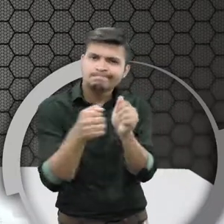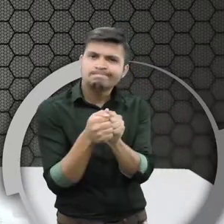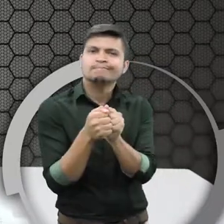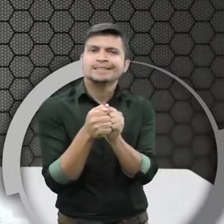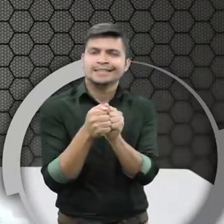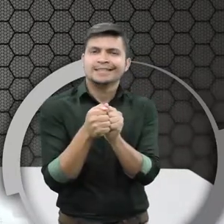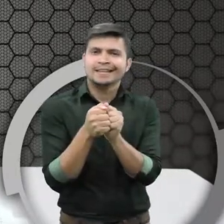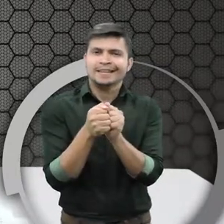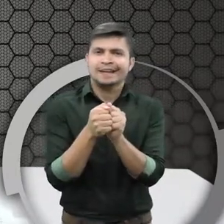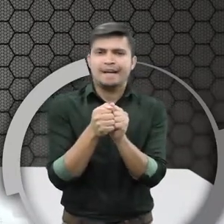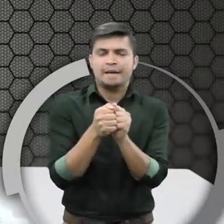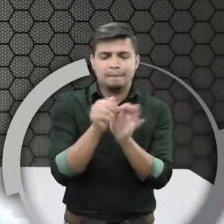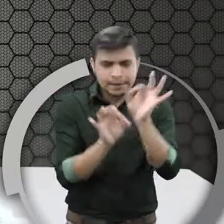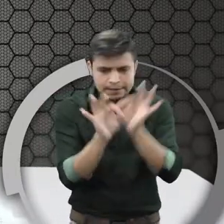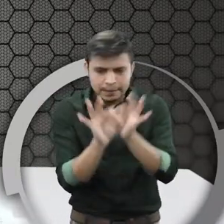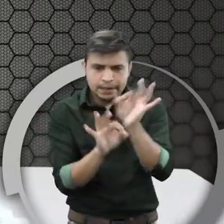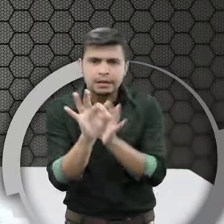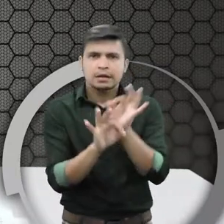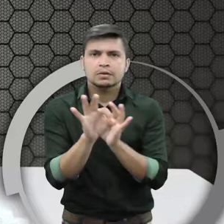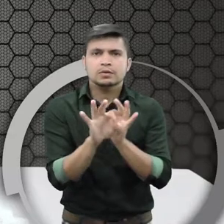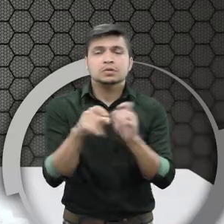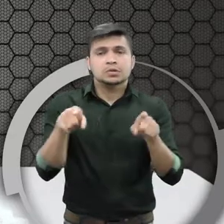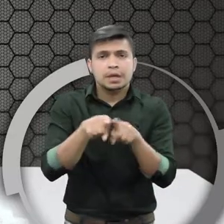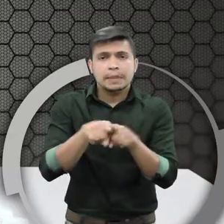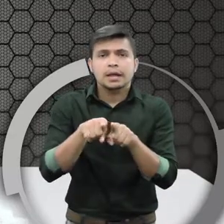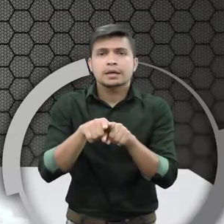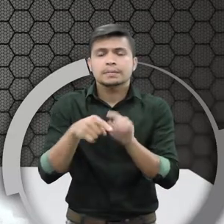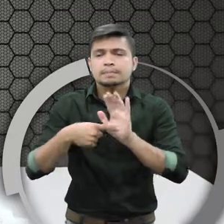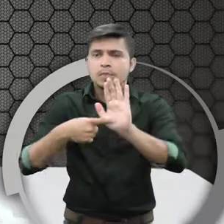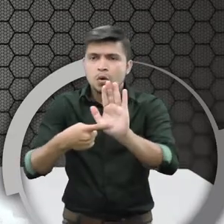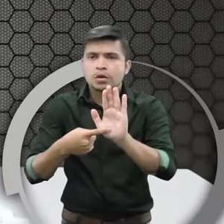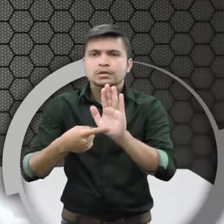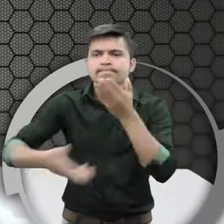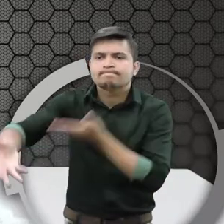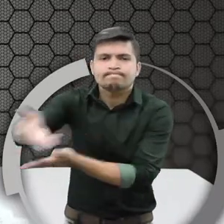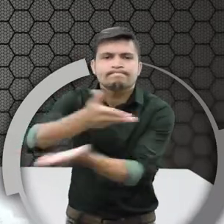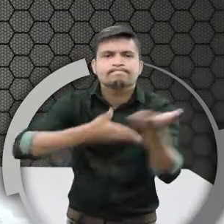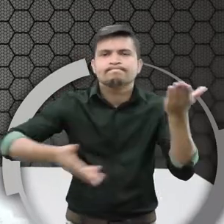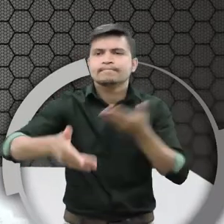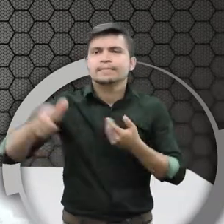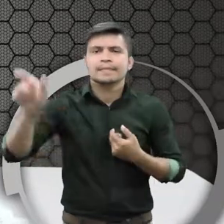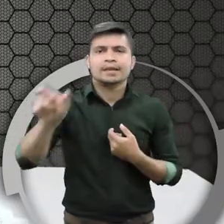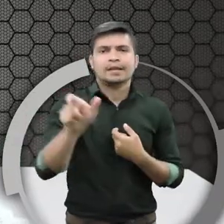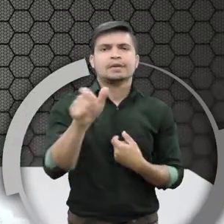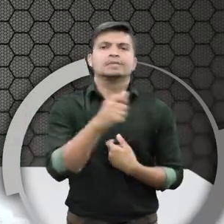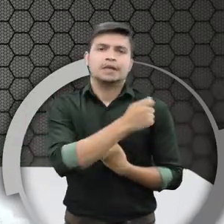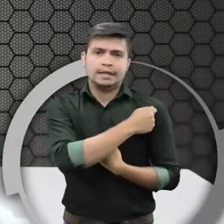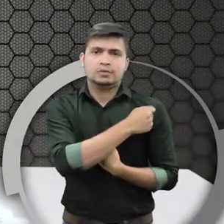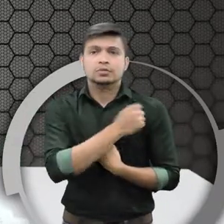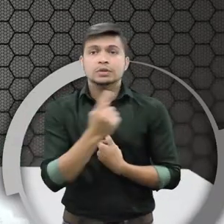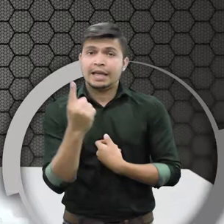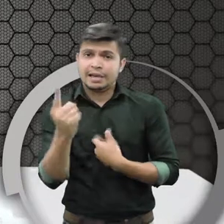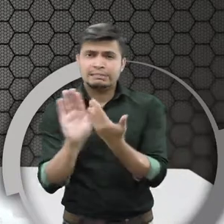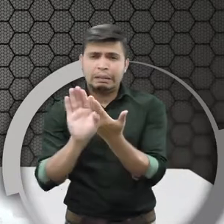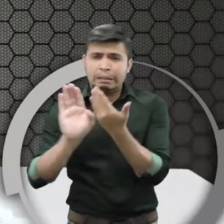atividades juntamente com o planejamento, socializando para os alunos, deixe que os alunos também participem desse seu planejamento para que